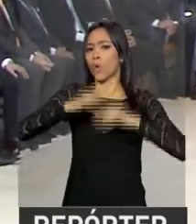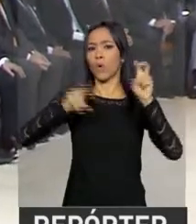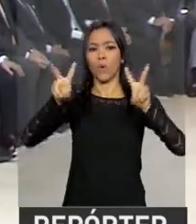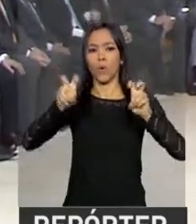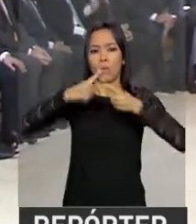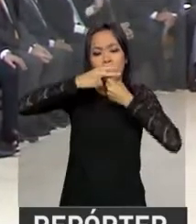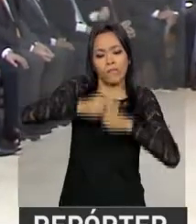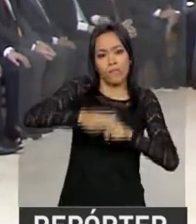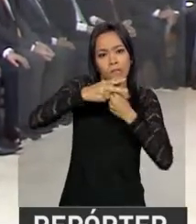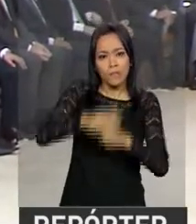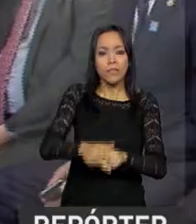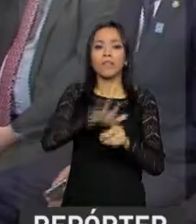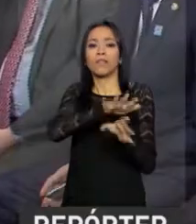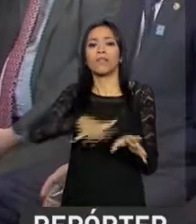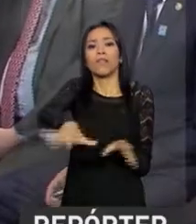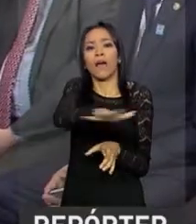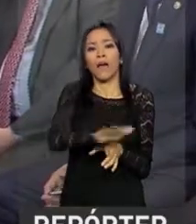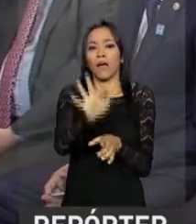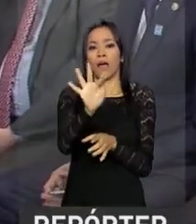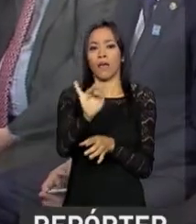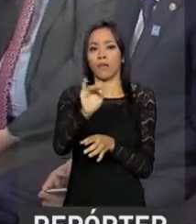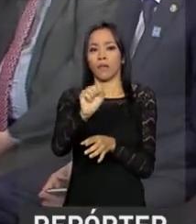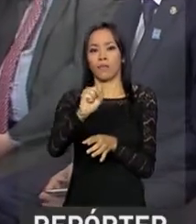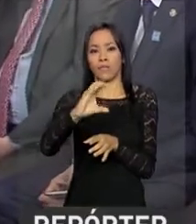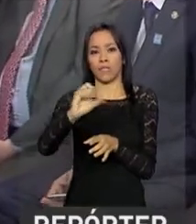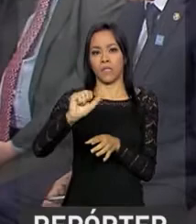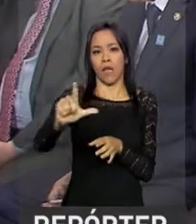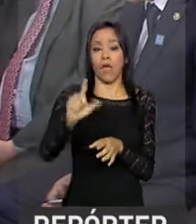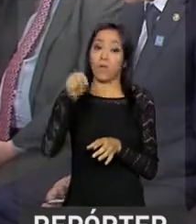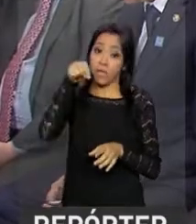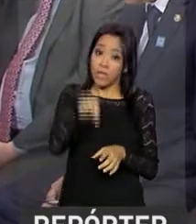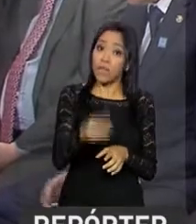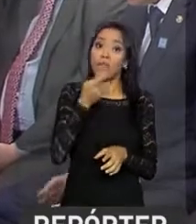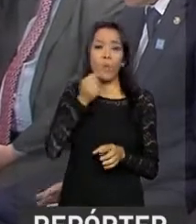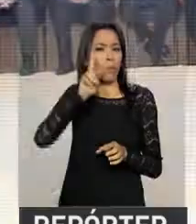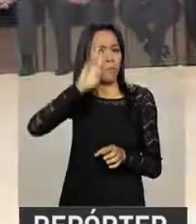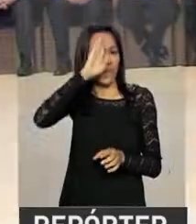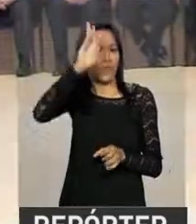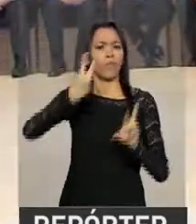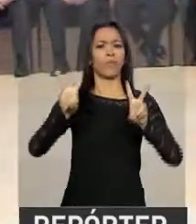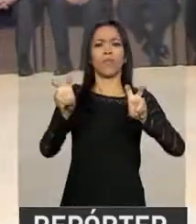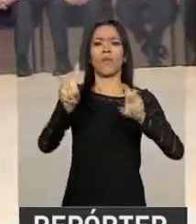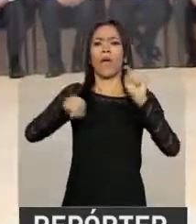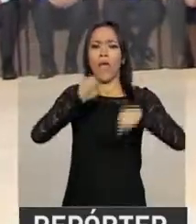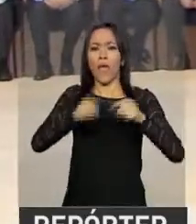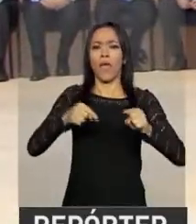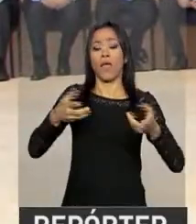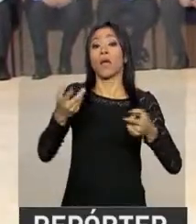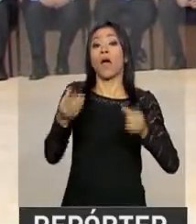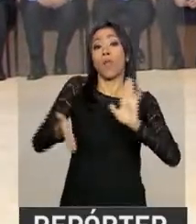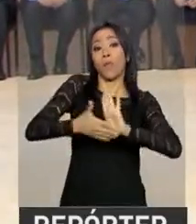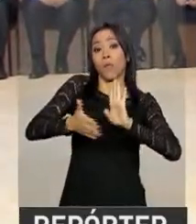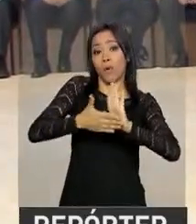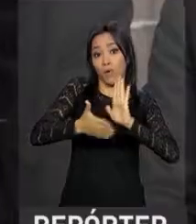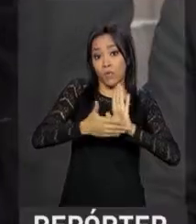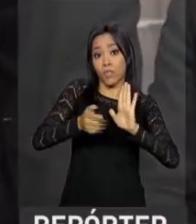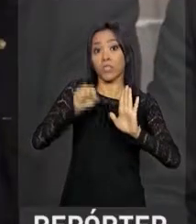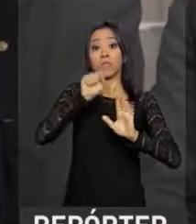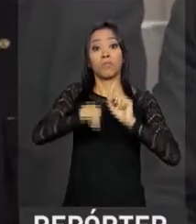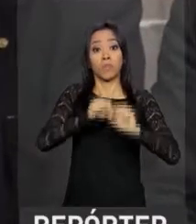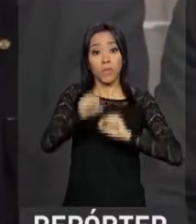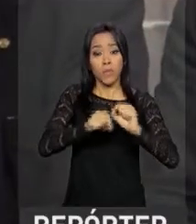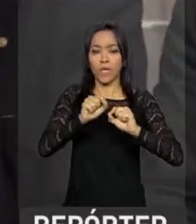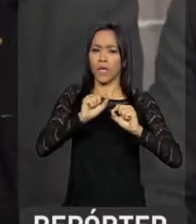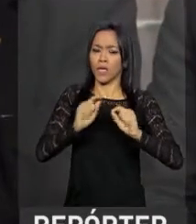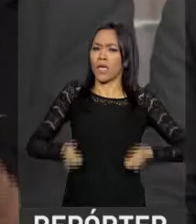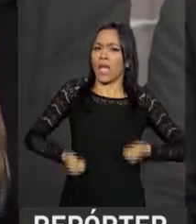pelo planalto o congresso e dentro deste ajuste o principal assunto foi a proposta de emenda à constituição que estabelece um teto